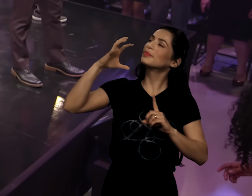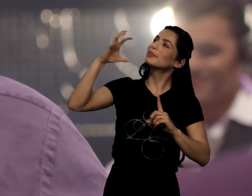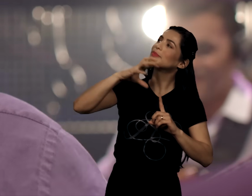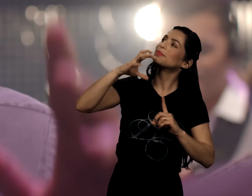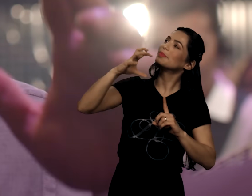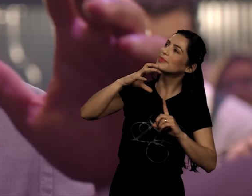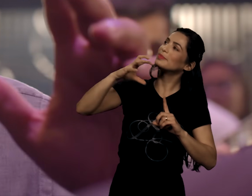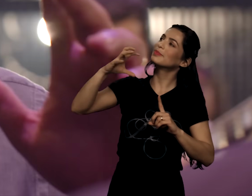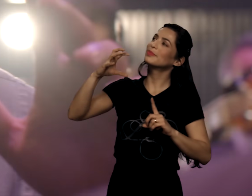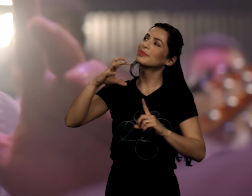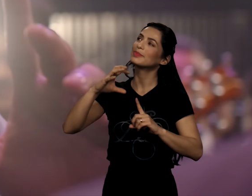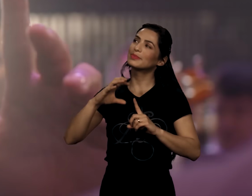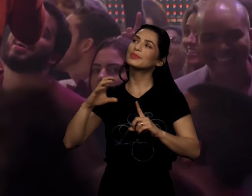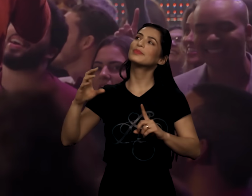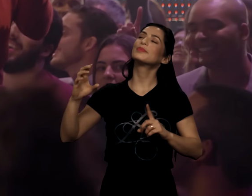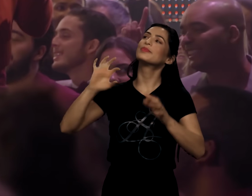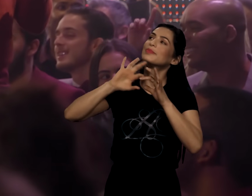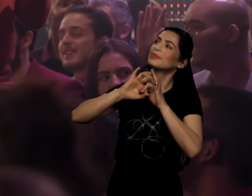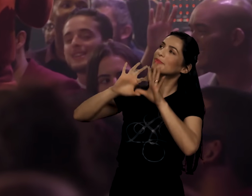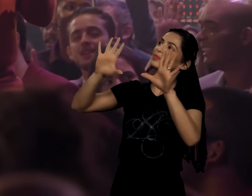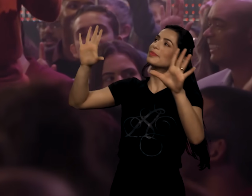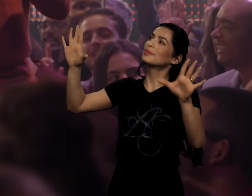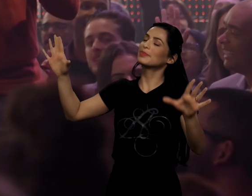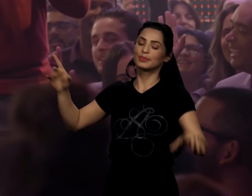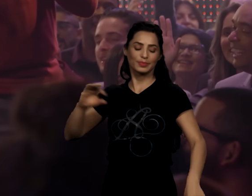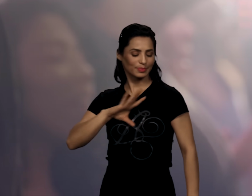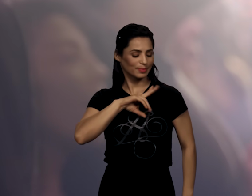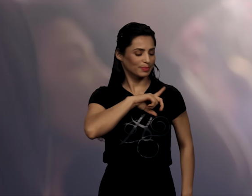mão, deixa Deus agir,